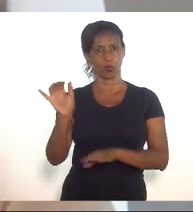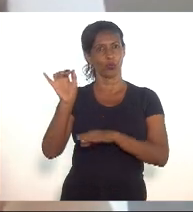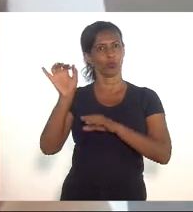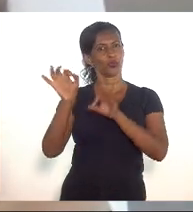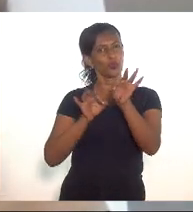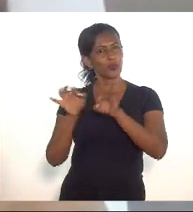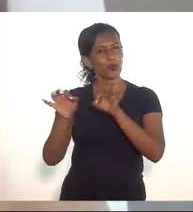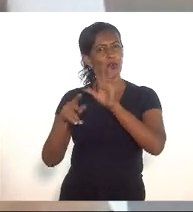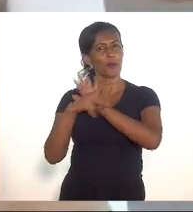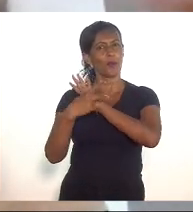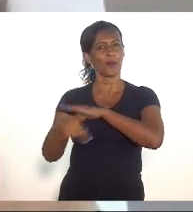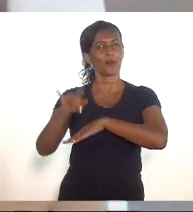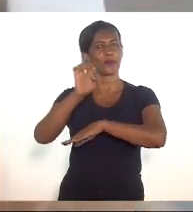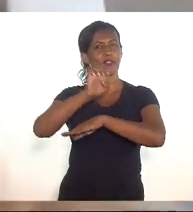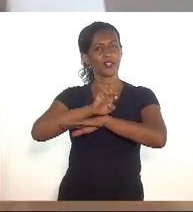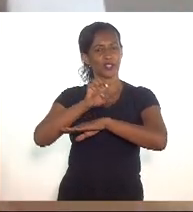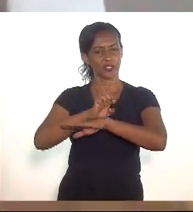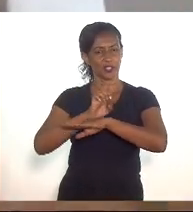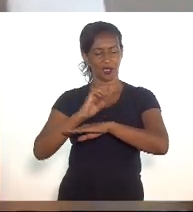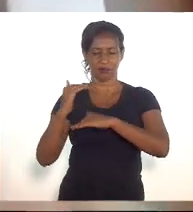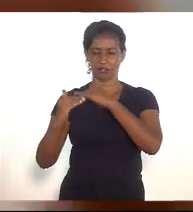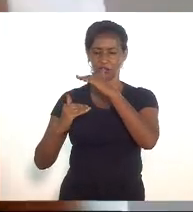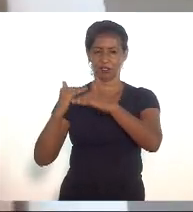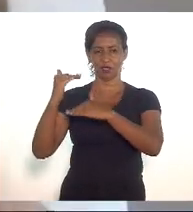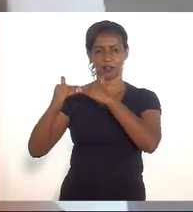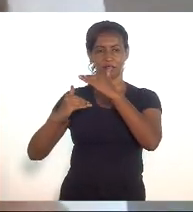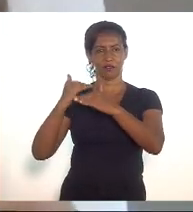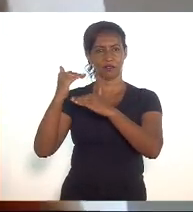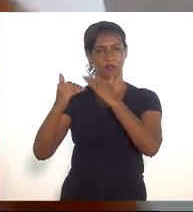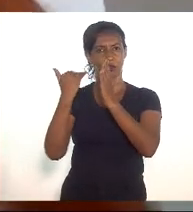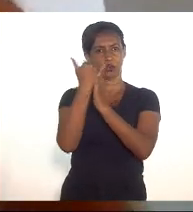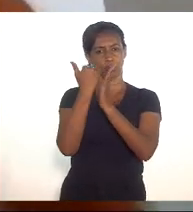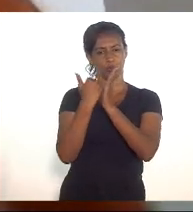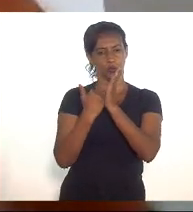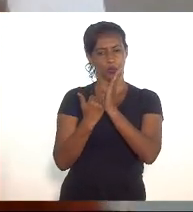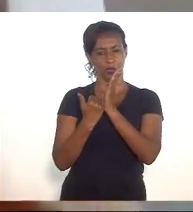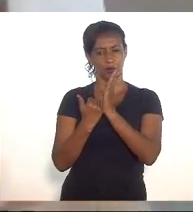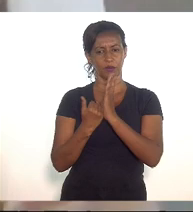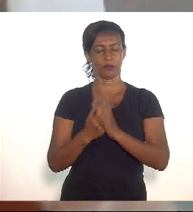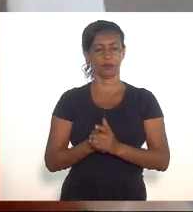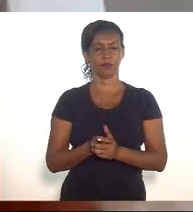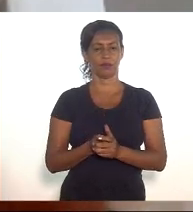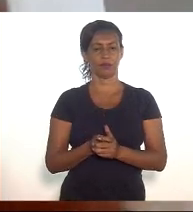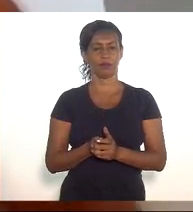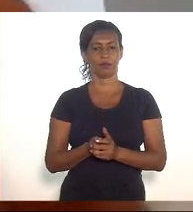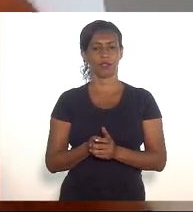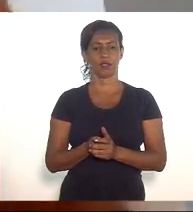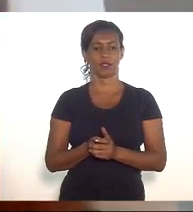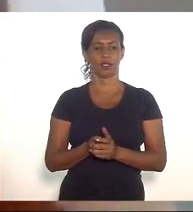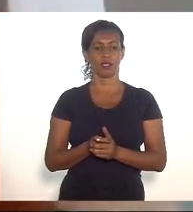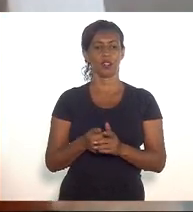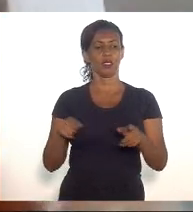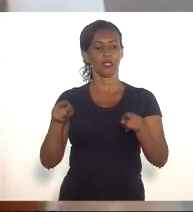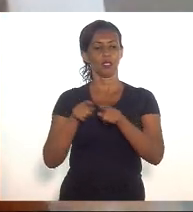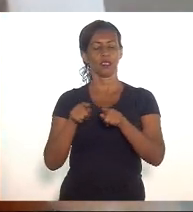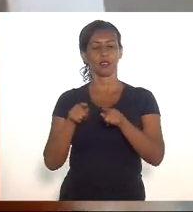Estado, os indicadores de desenvolvimento dos programas e dos projetos e os indicadores,